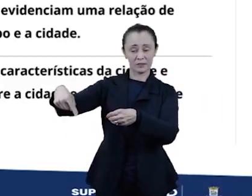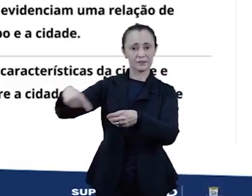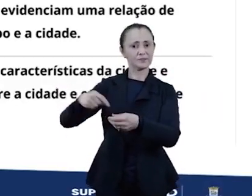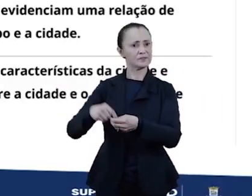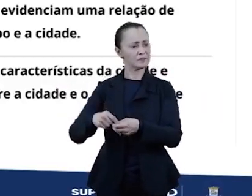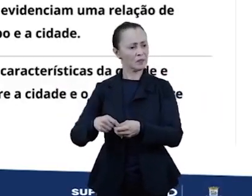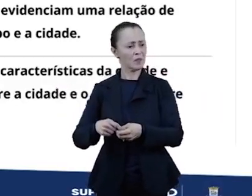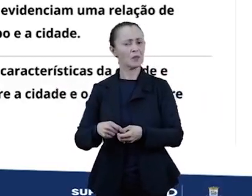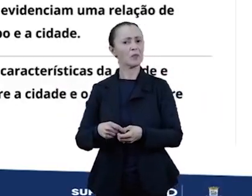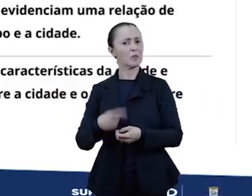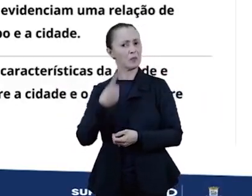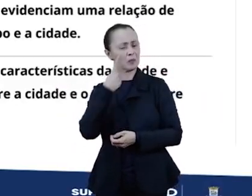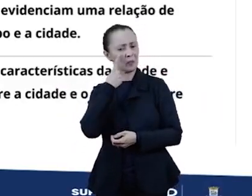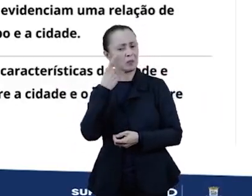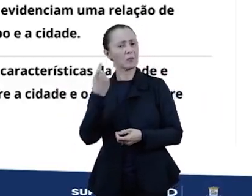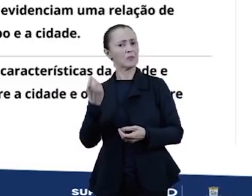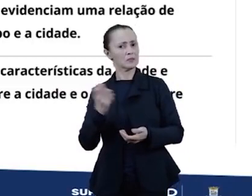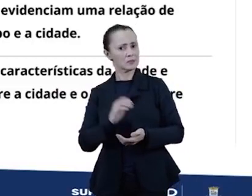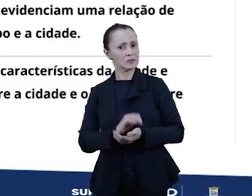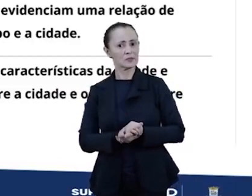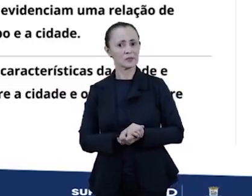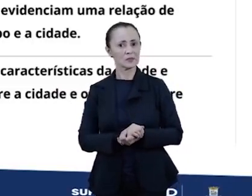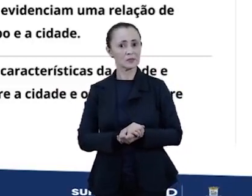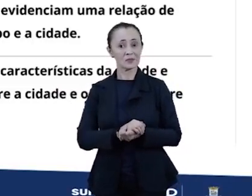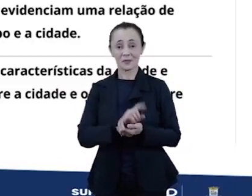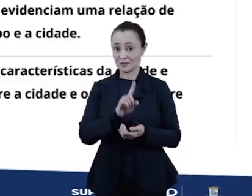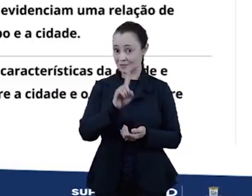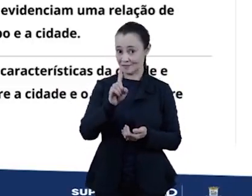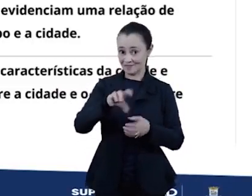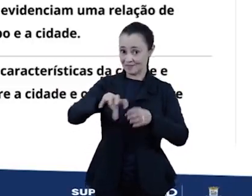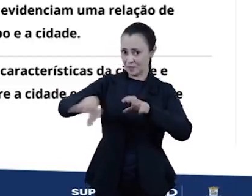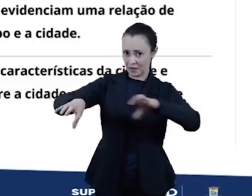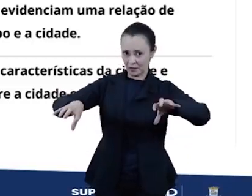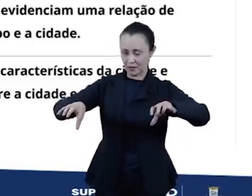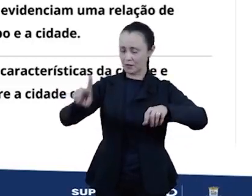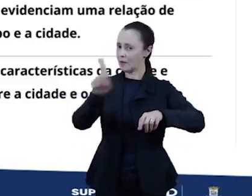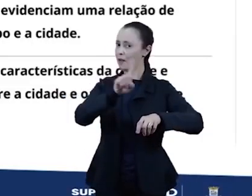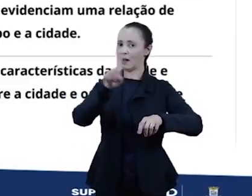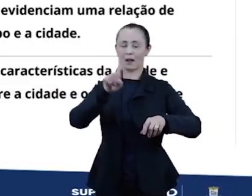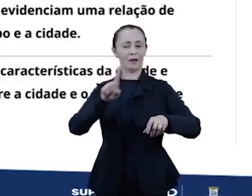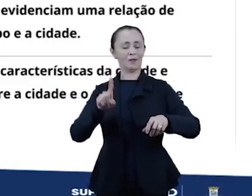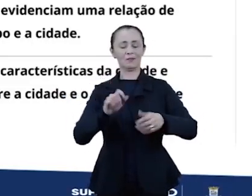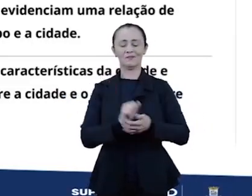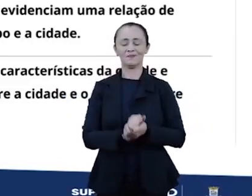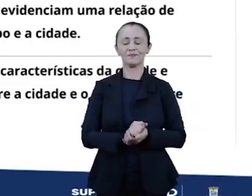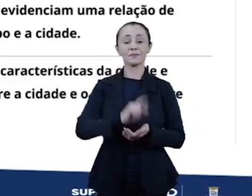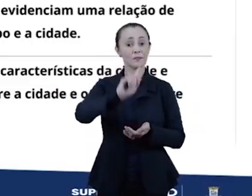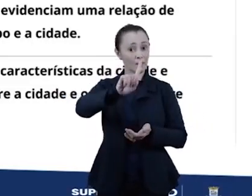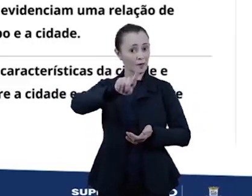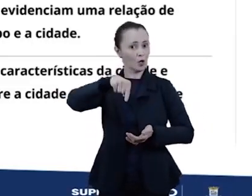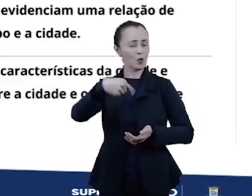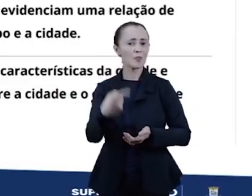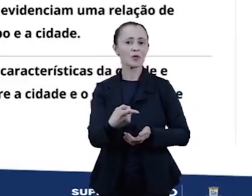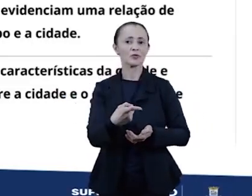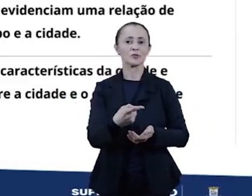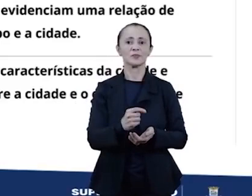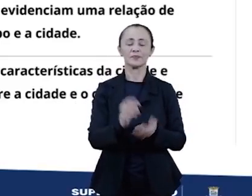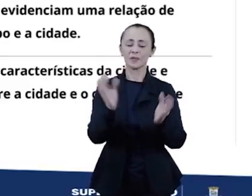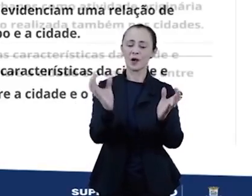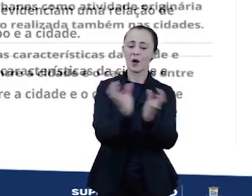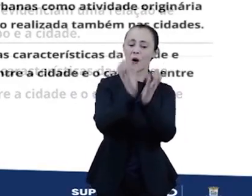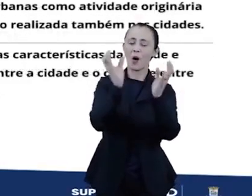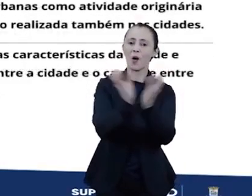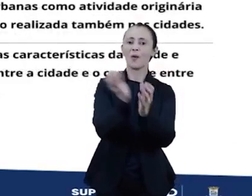que interessante. Nós não desassociamos. Vamos ver o próximo? Observa comigo. Hortas